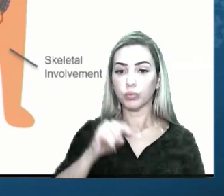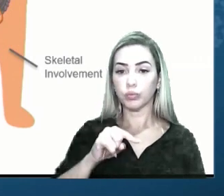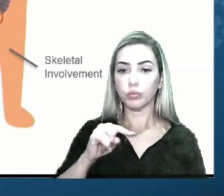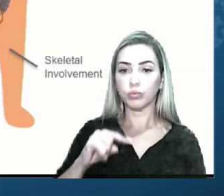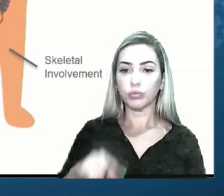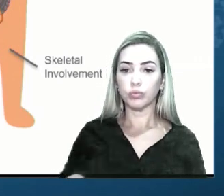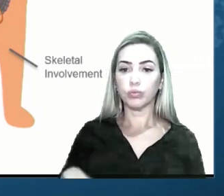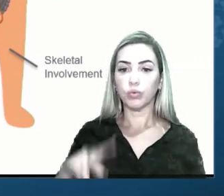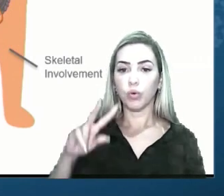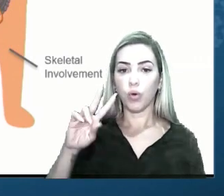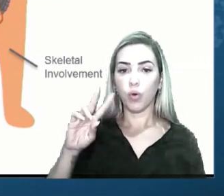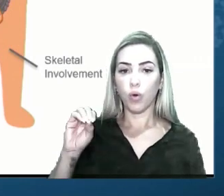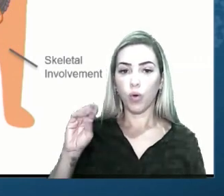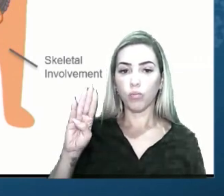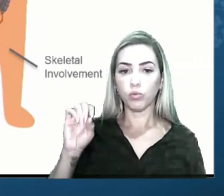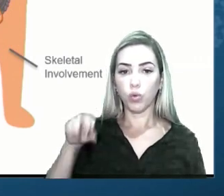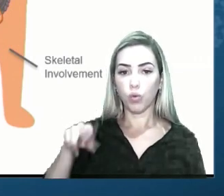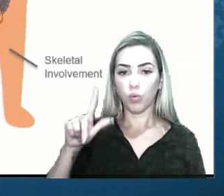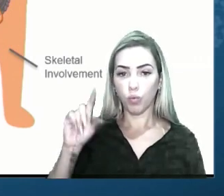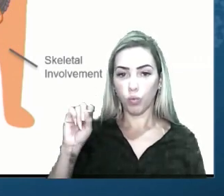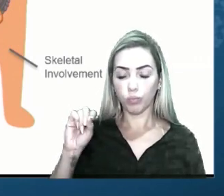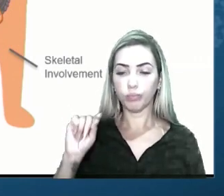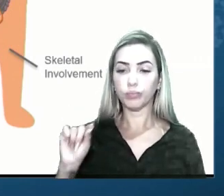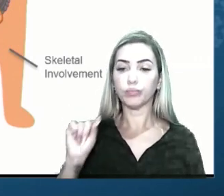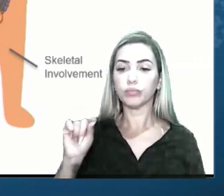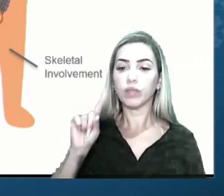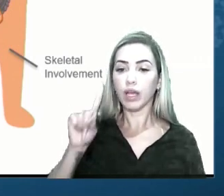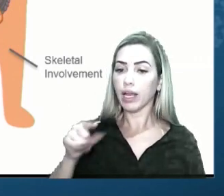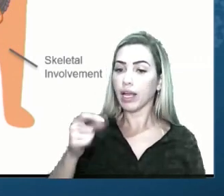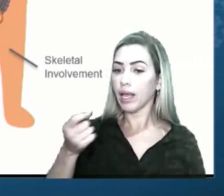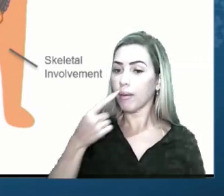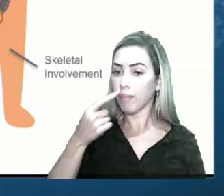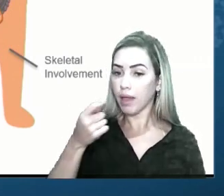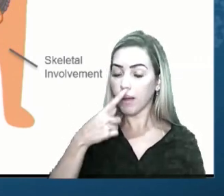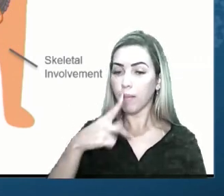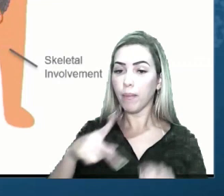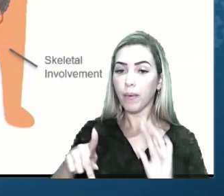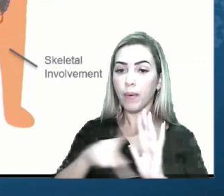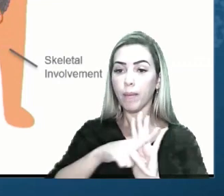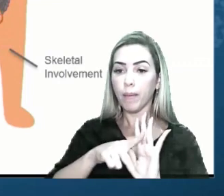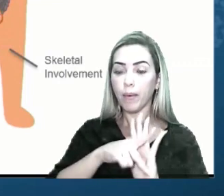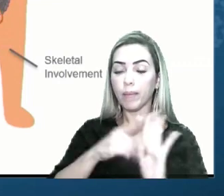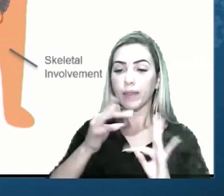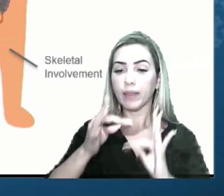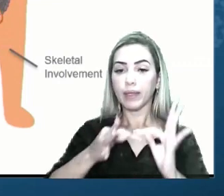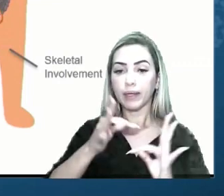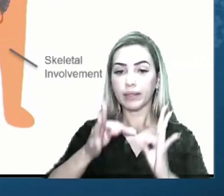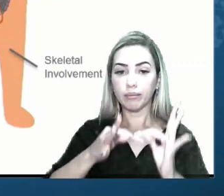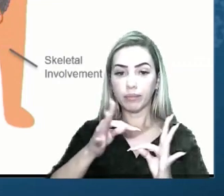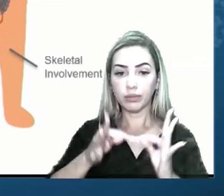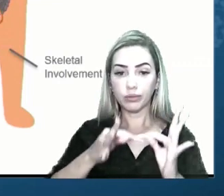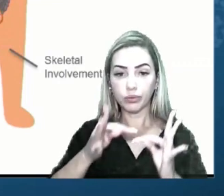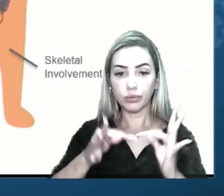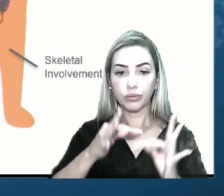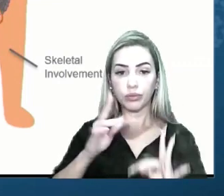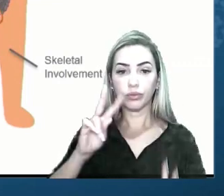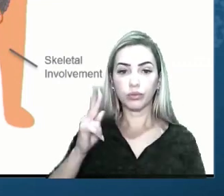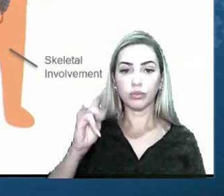da Oxolumo. É uma droga para tratar